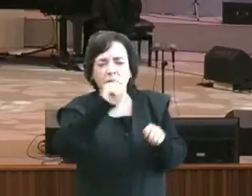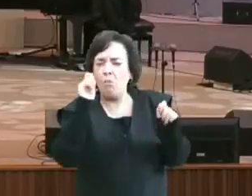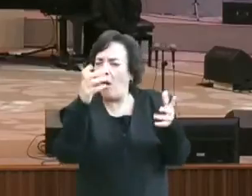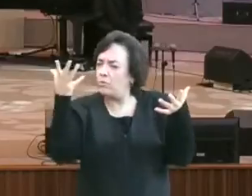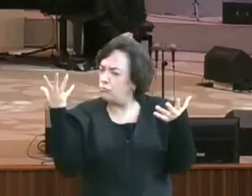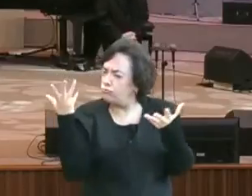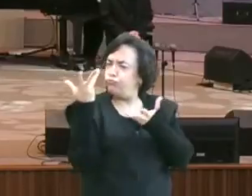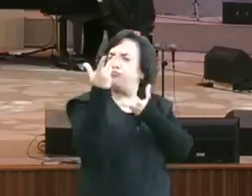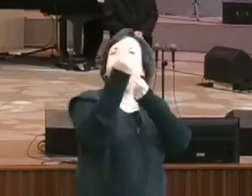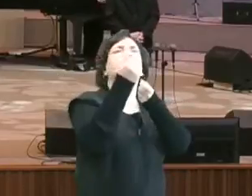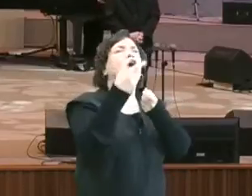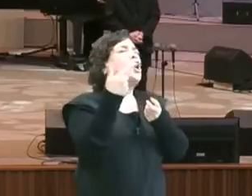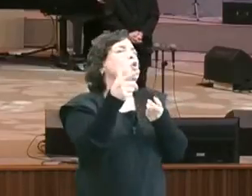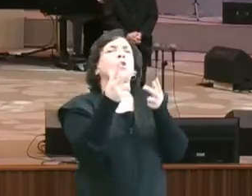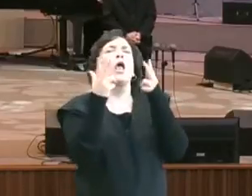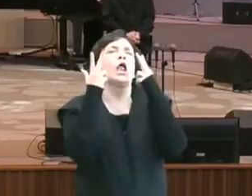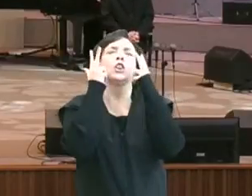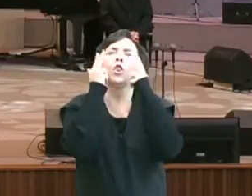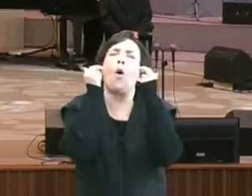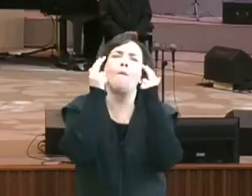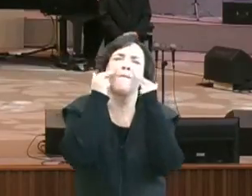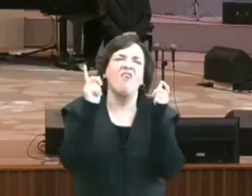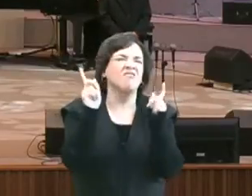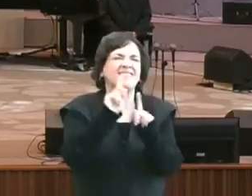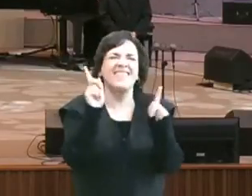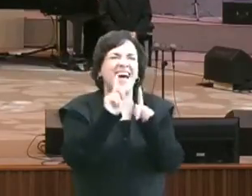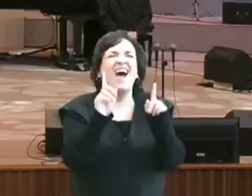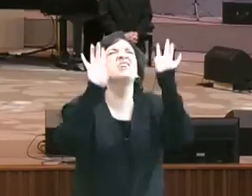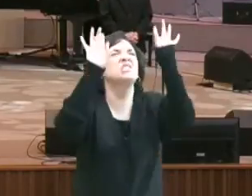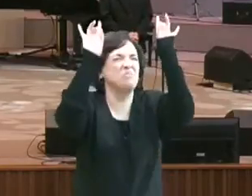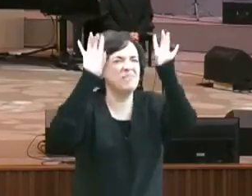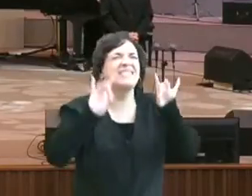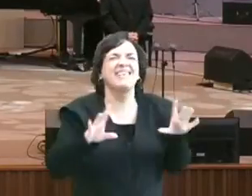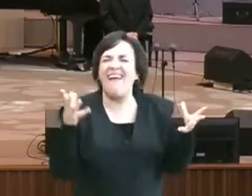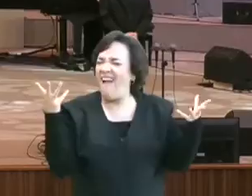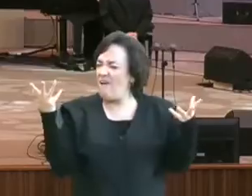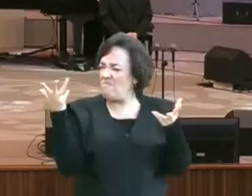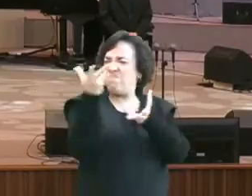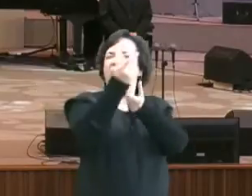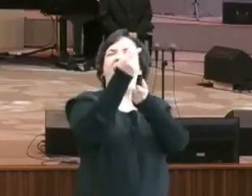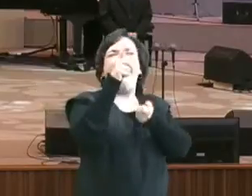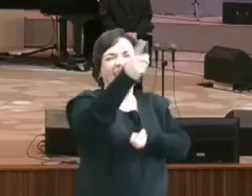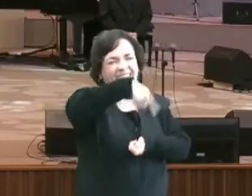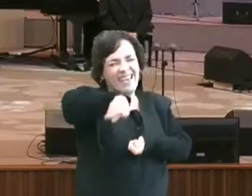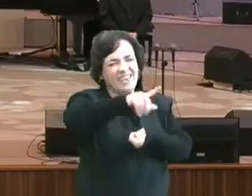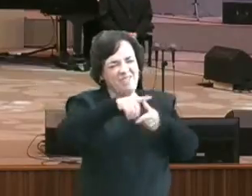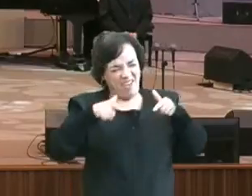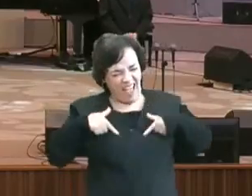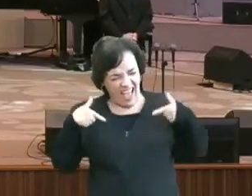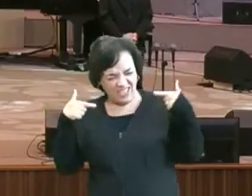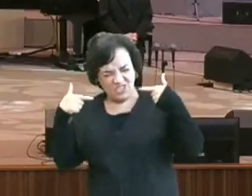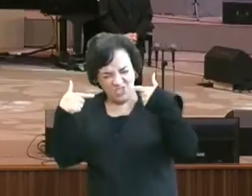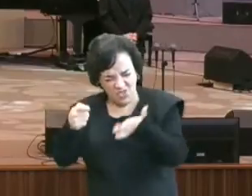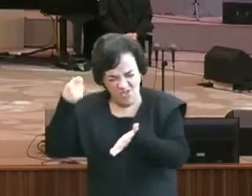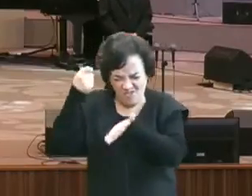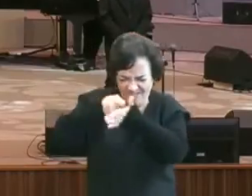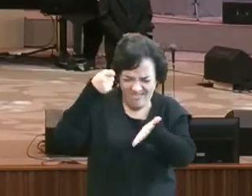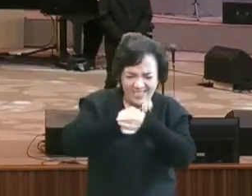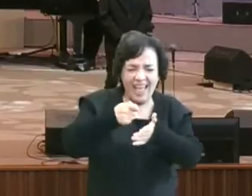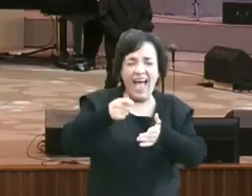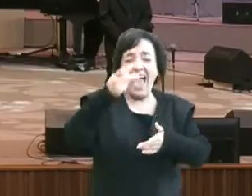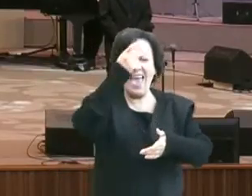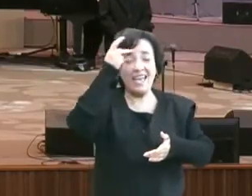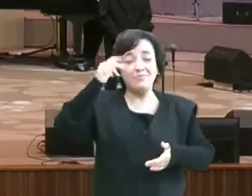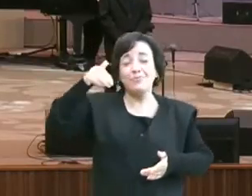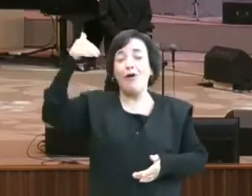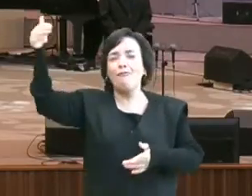seja normal que ao ouvirem eles trabalhar, agirem, fazer, que as pessoas possam ver o mover de Deus. Que eles